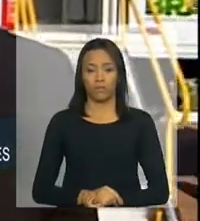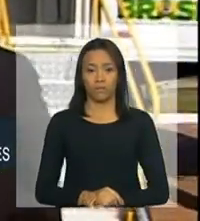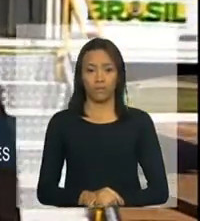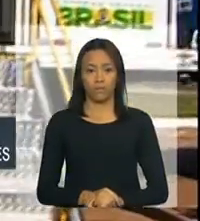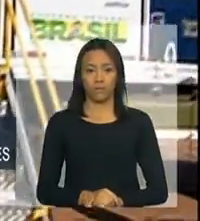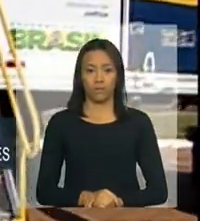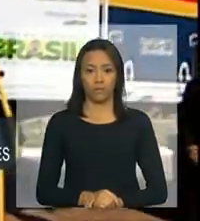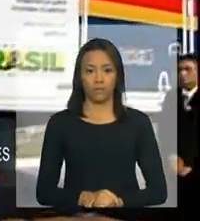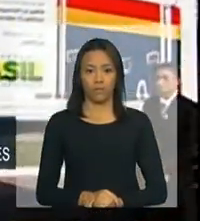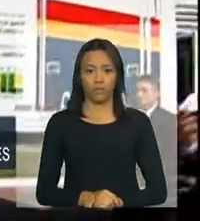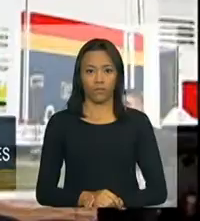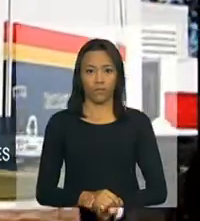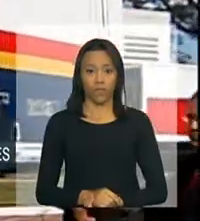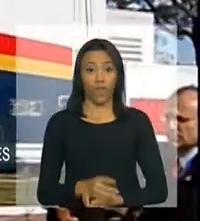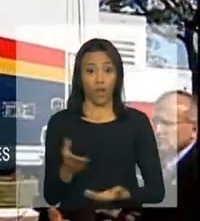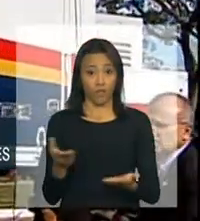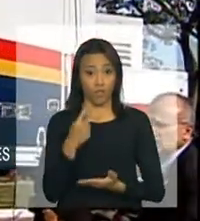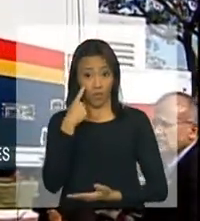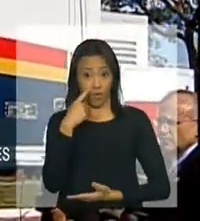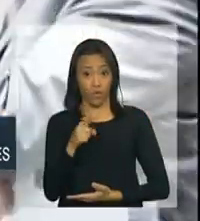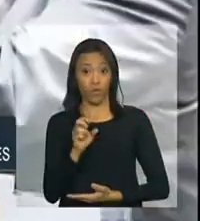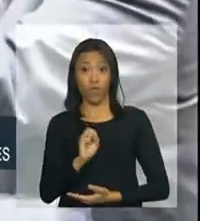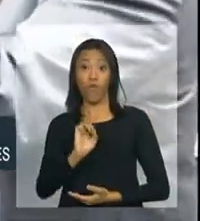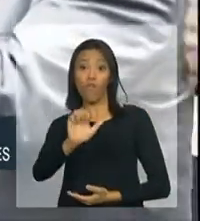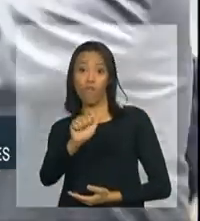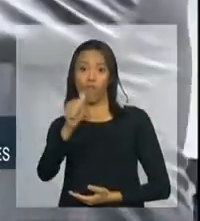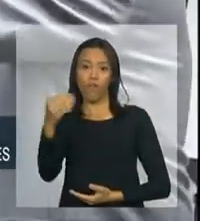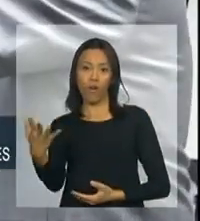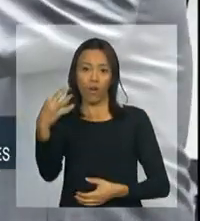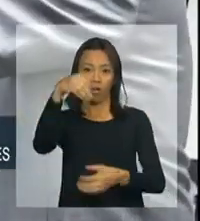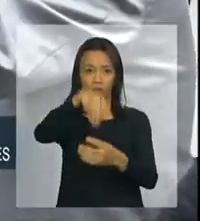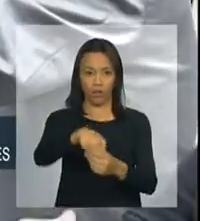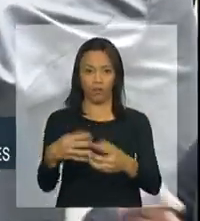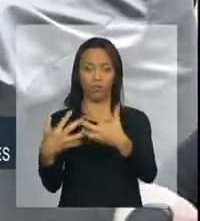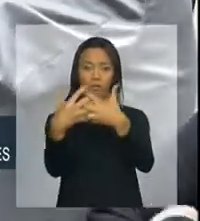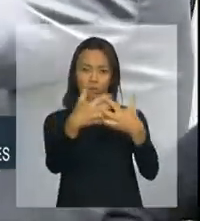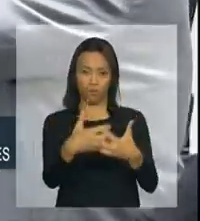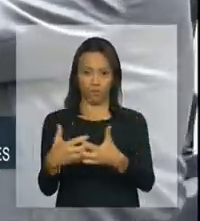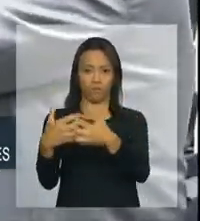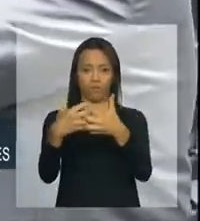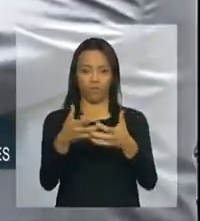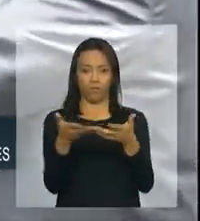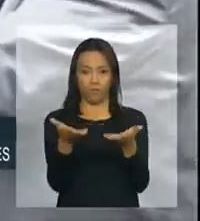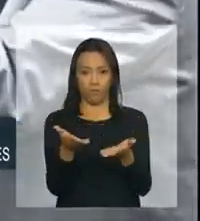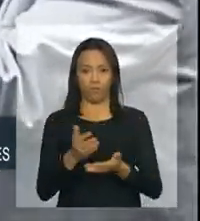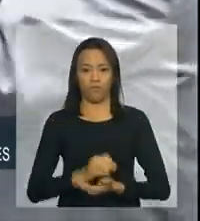jogos Essa é a parte externa do centro móvel de comando e